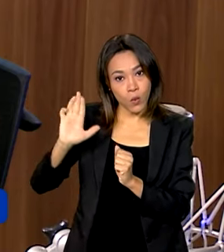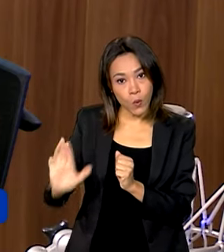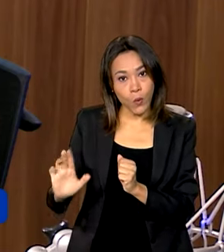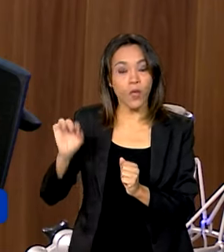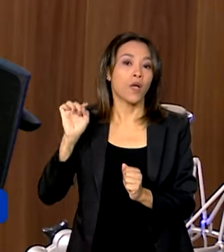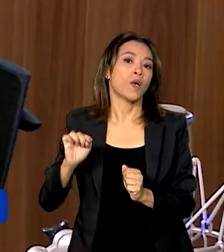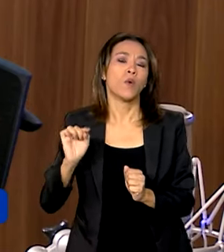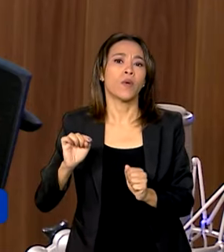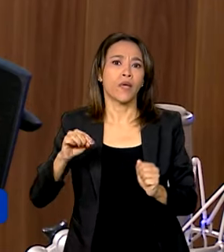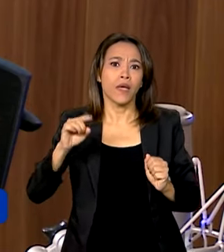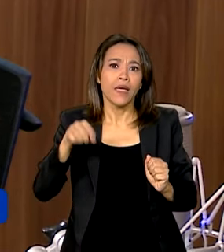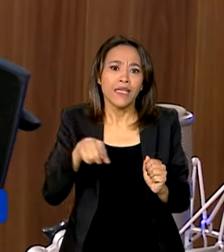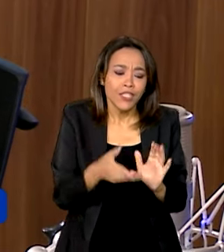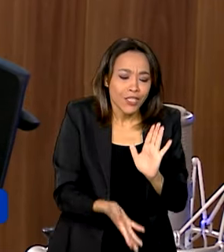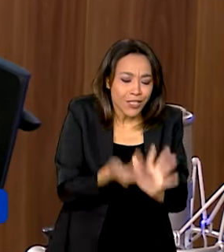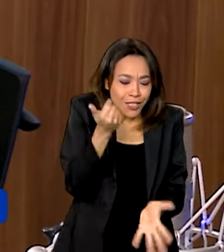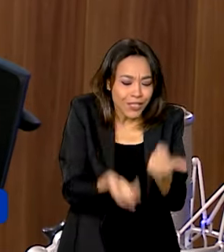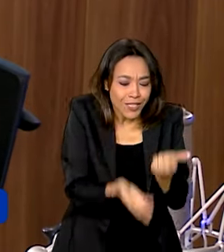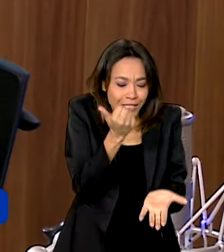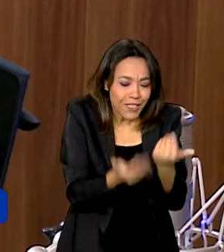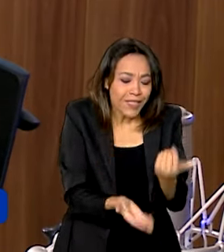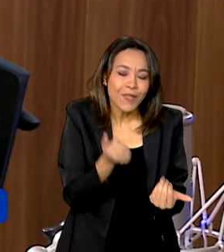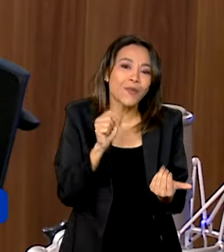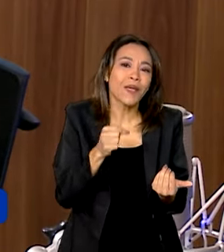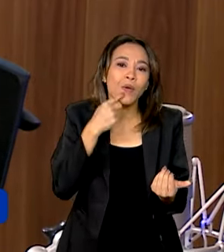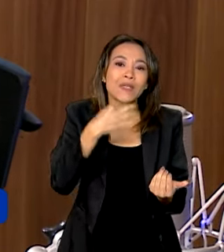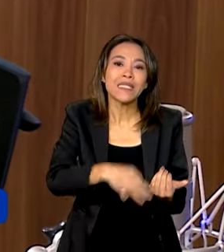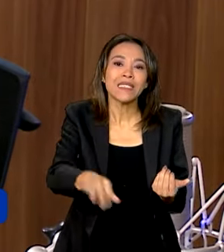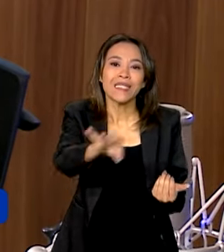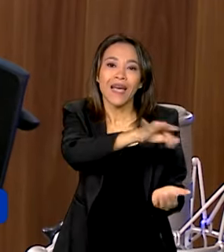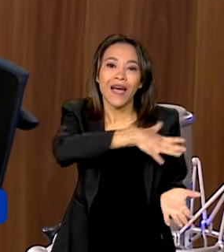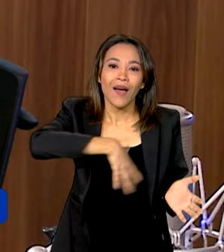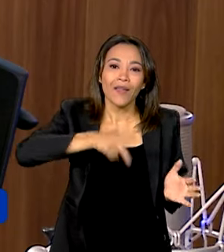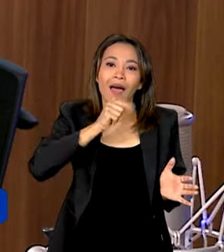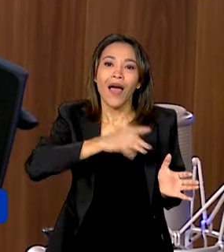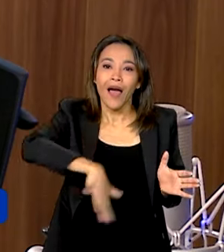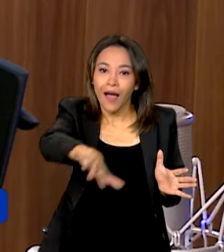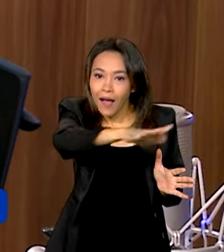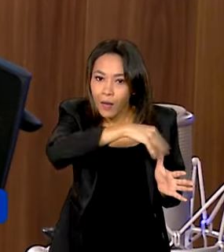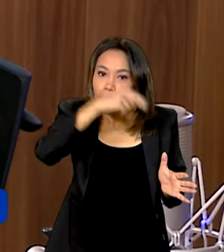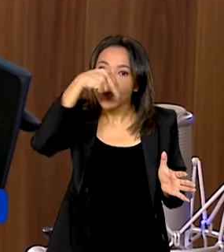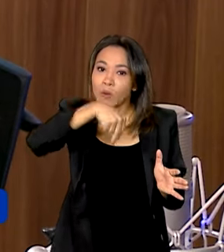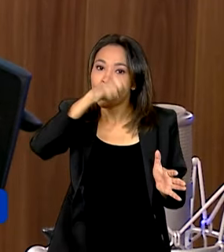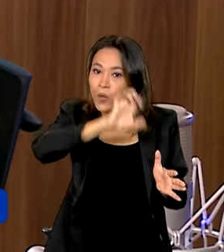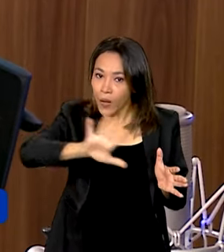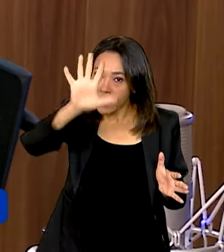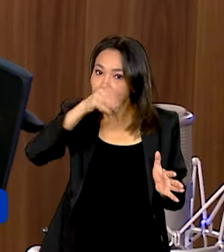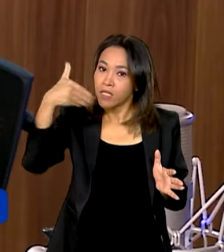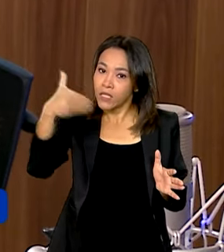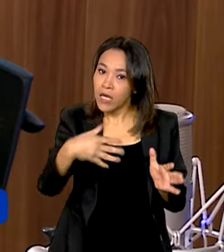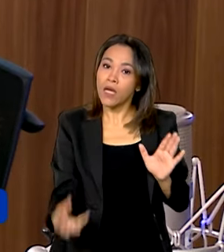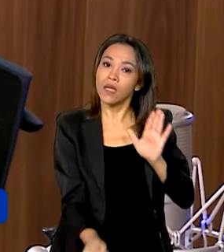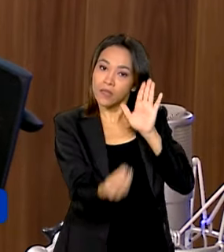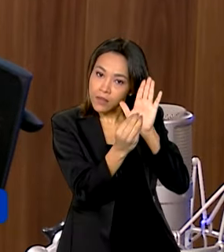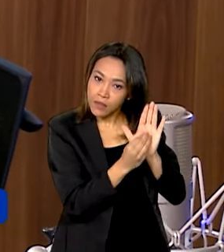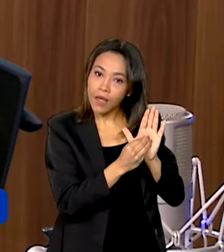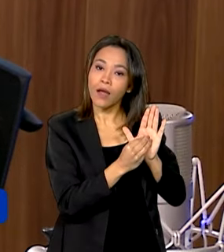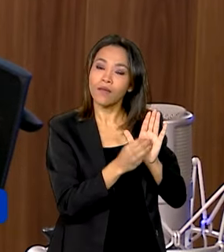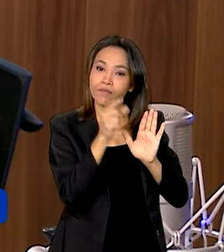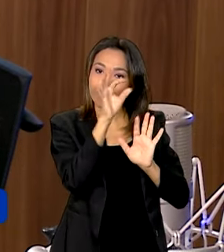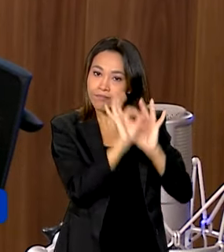dessalinização no Nordeste e essa política vai continuar porque ela está no pac então quero garantir para você